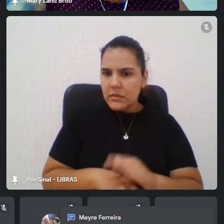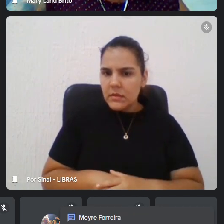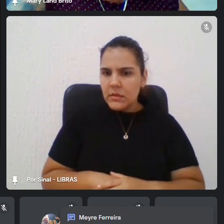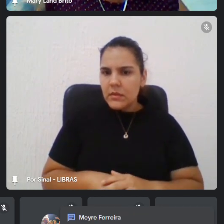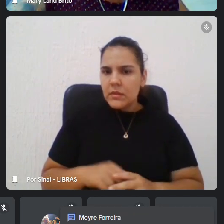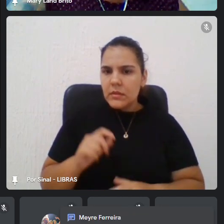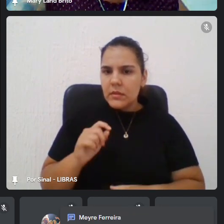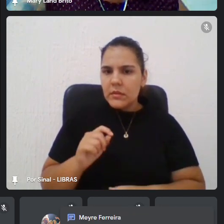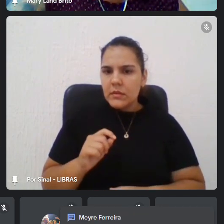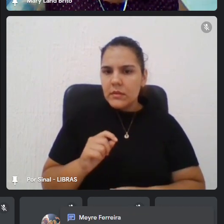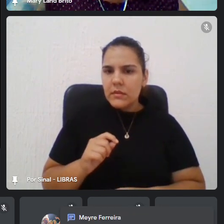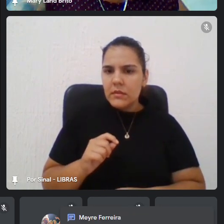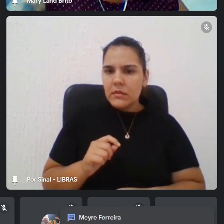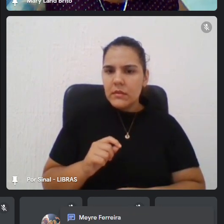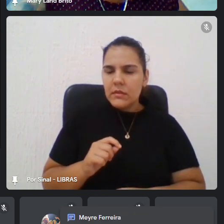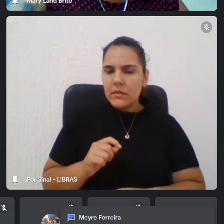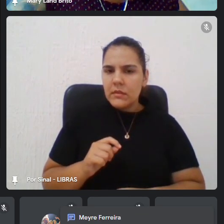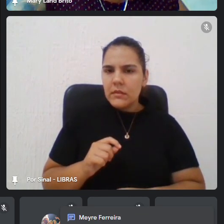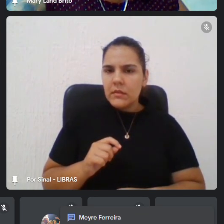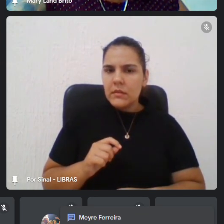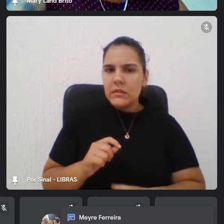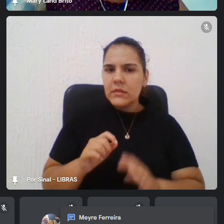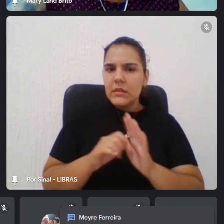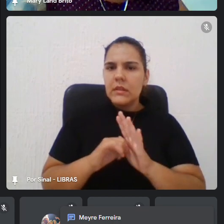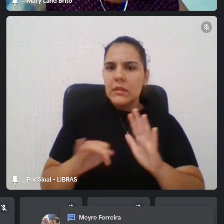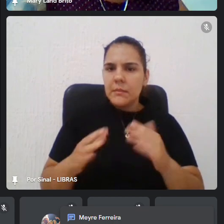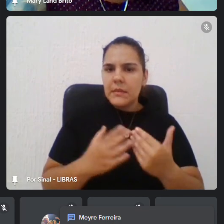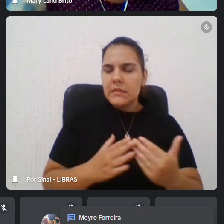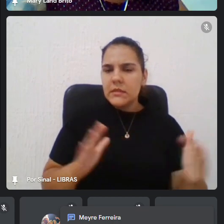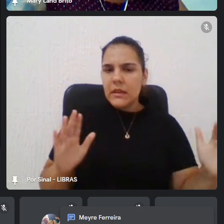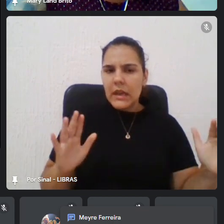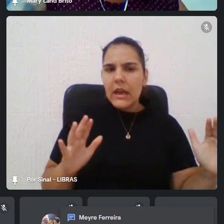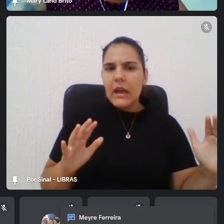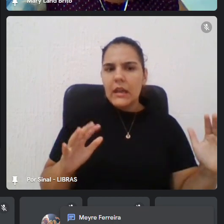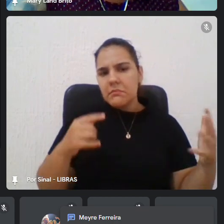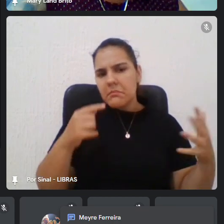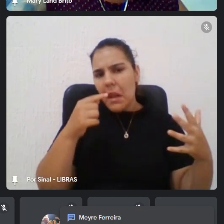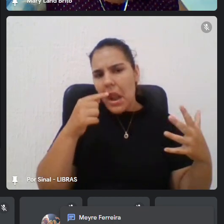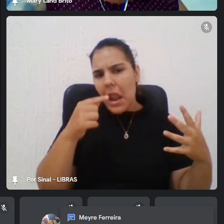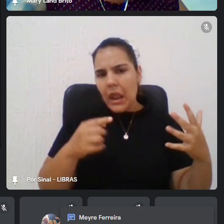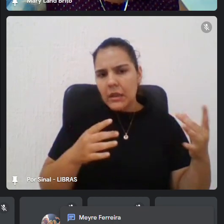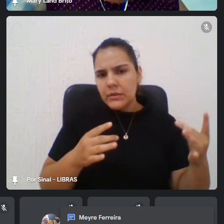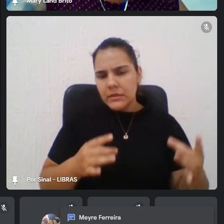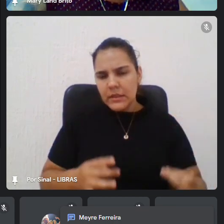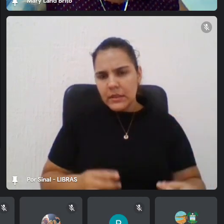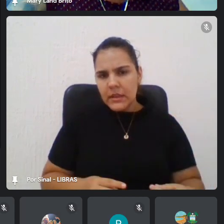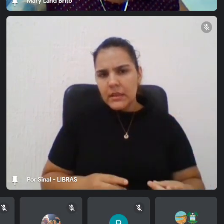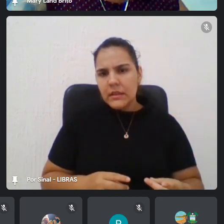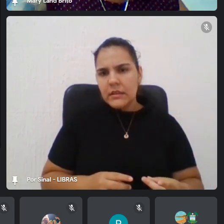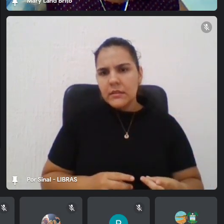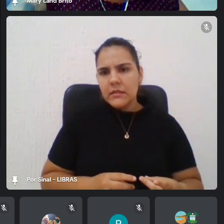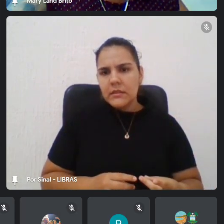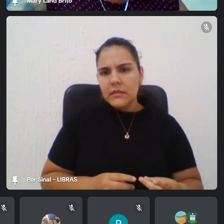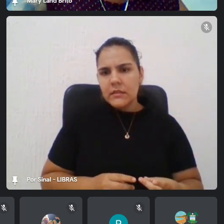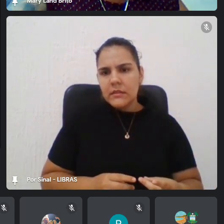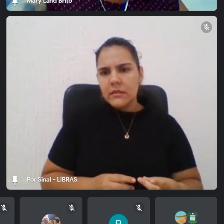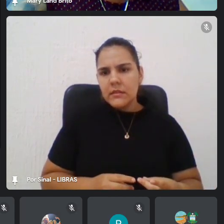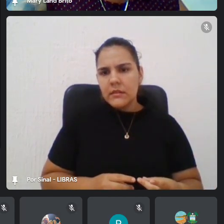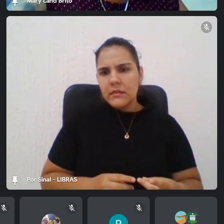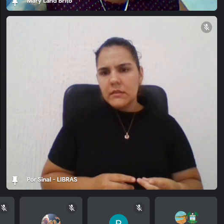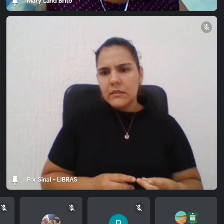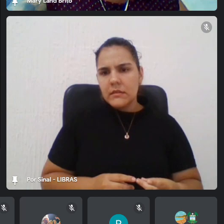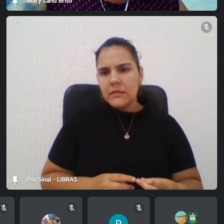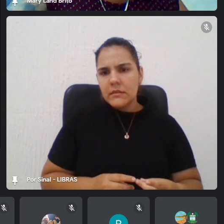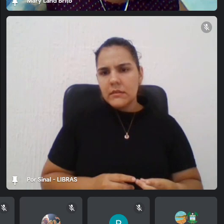edital mais amplo e aí dentro dessa amplitude de material, de material, do edital, o